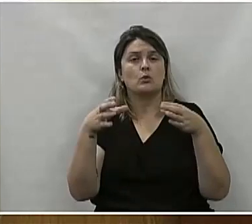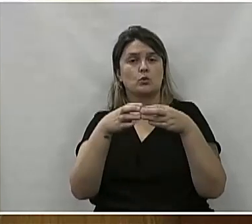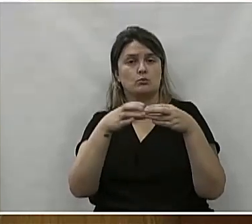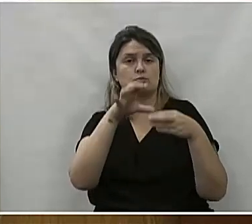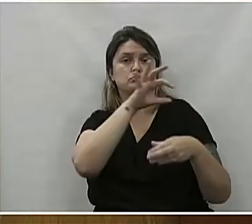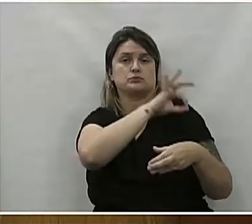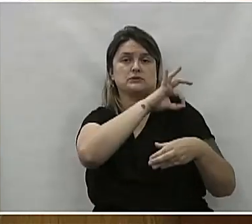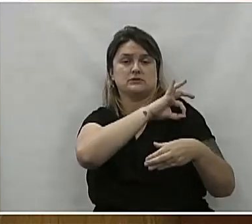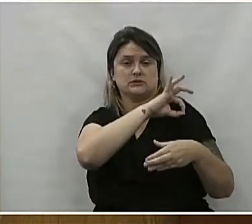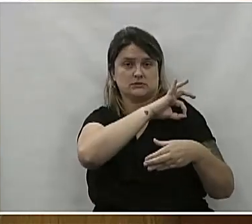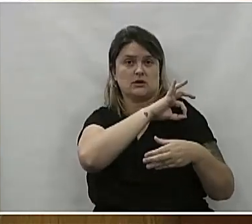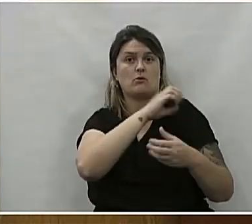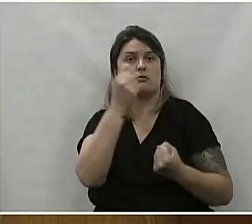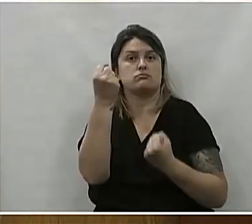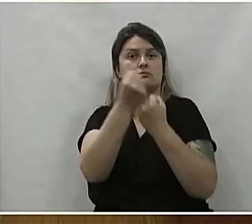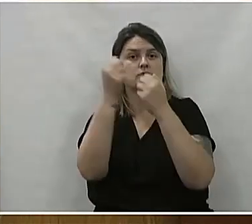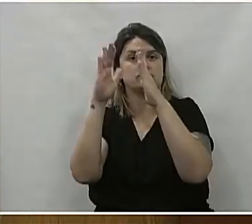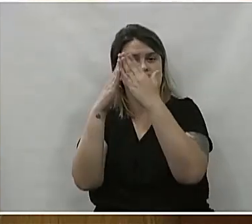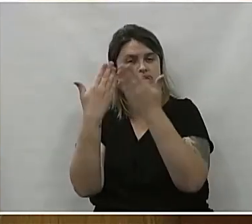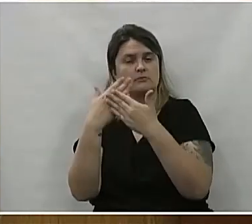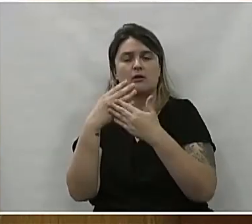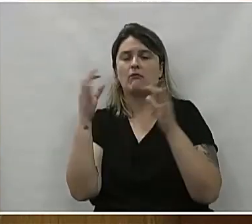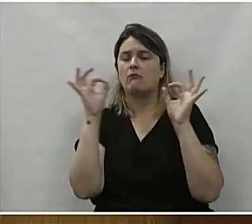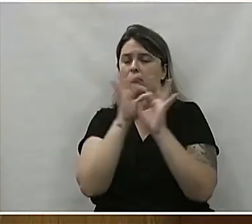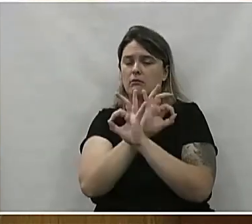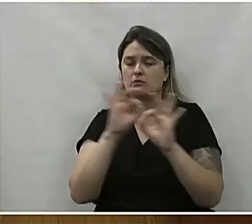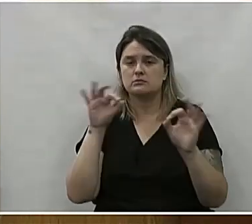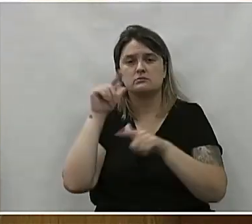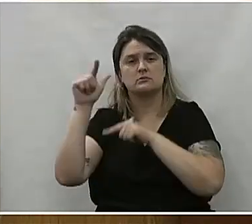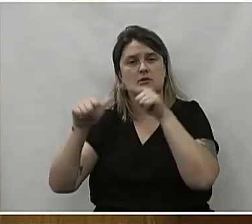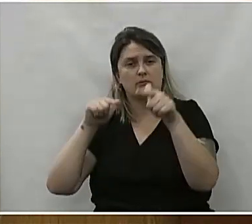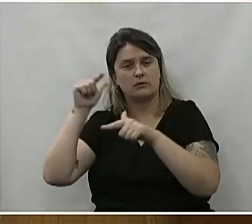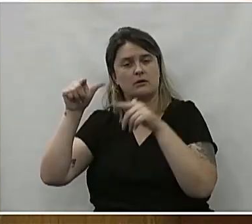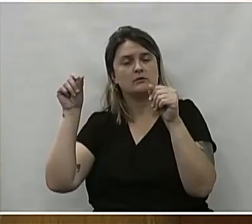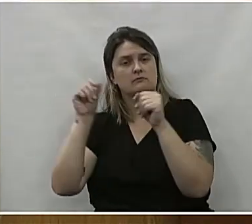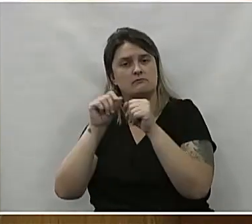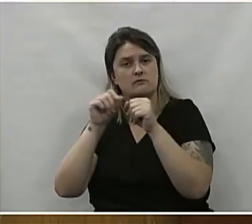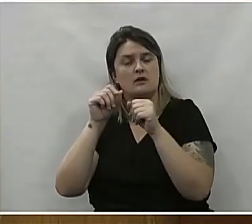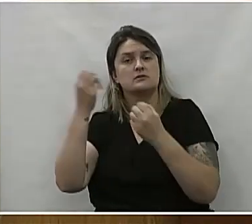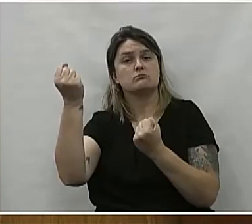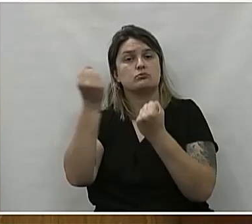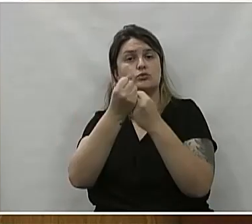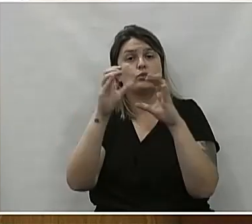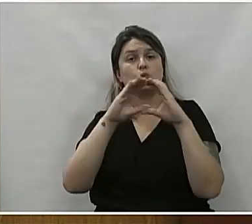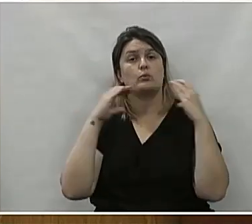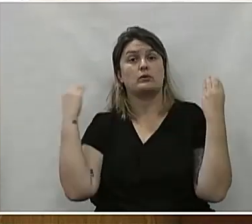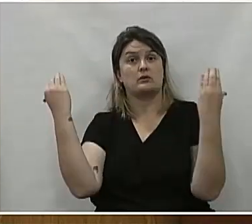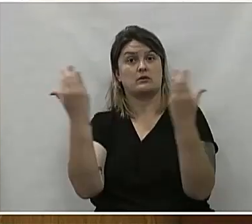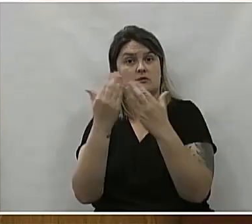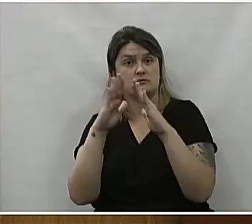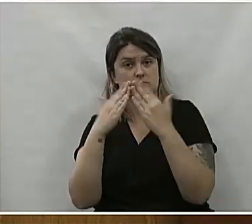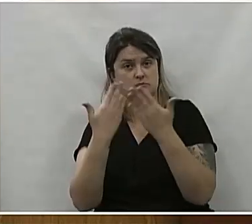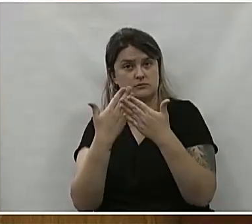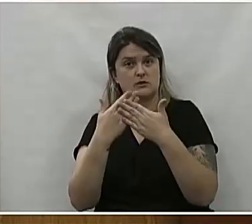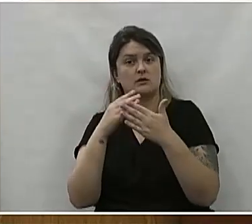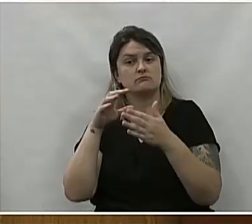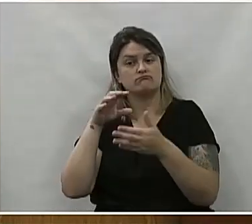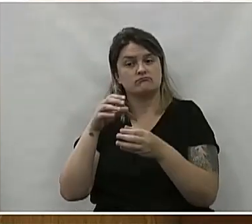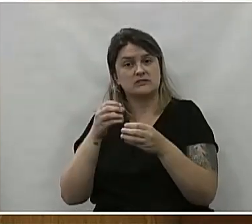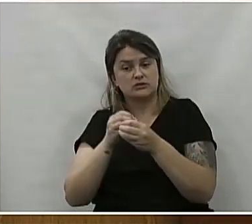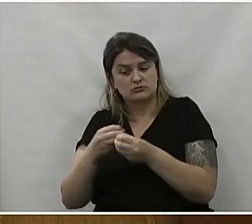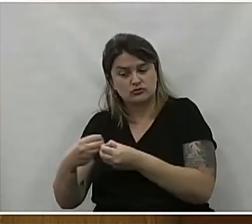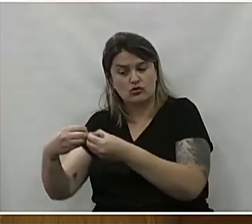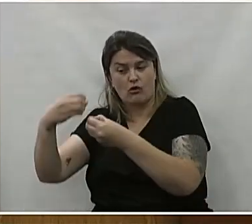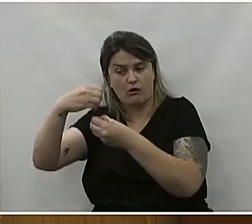patrulha Escolar Comunitária Pelo exemplar E dedicado Serviço prestado A comunidade escolar Em nossa região E em todo o estado Do